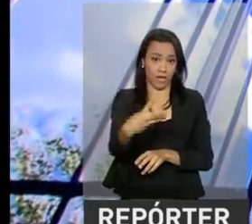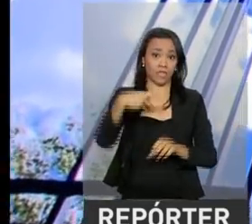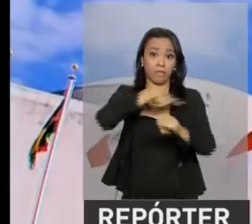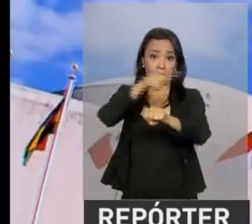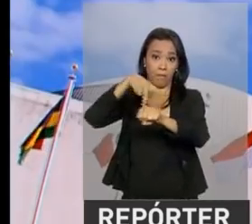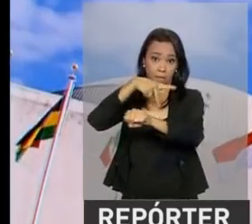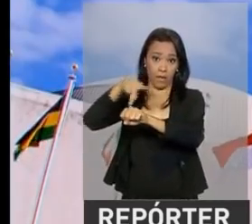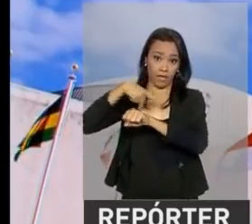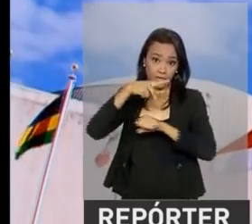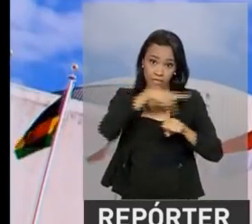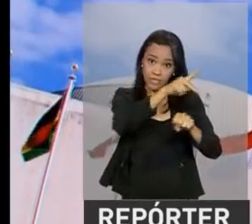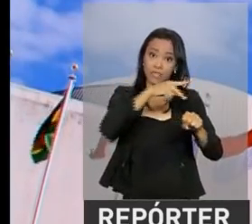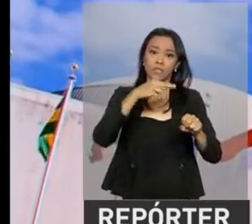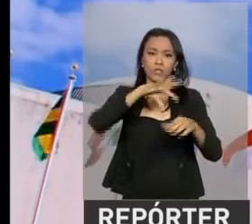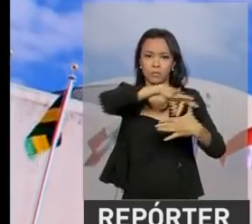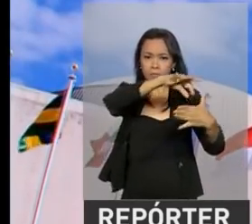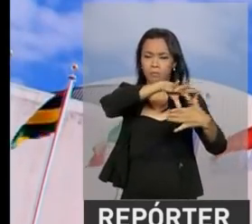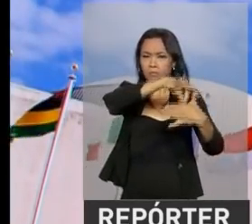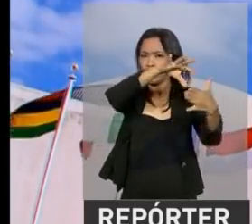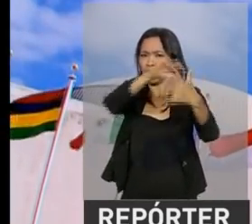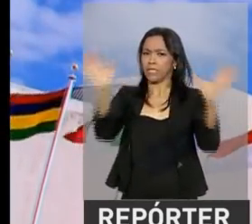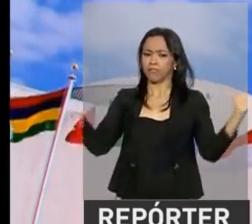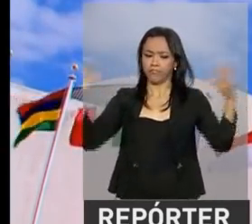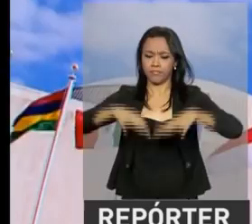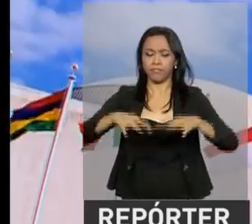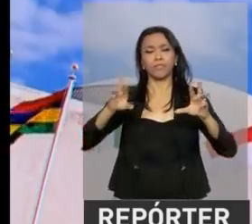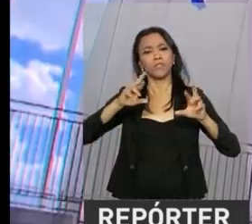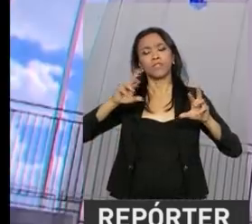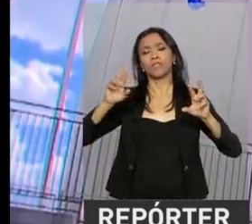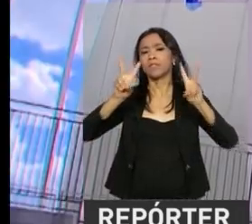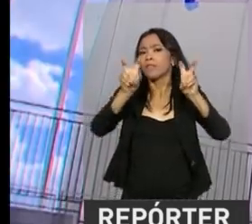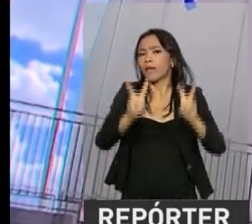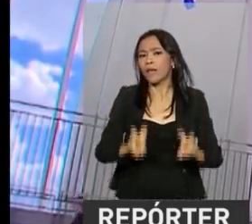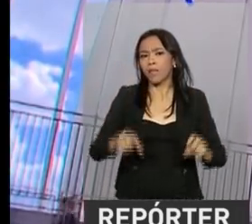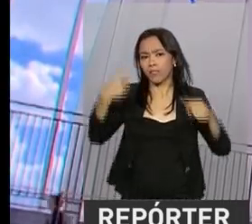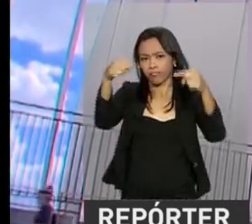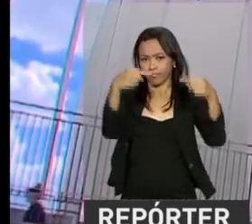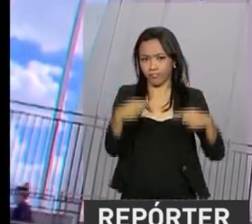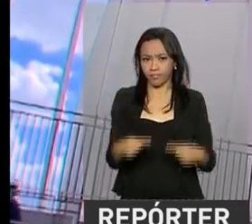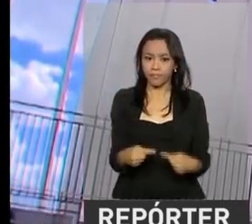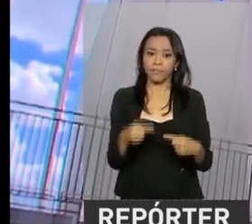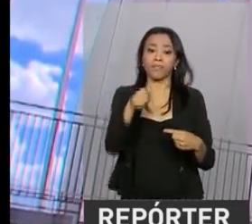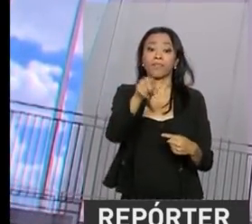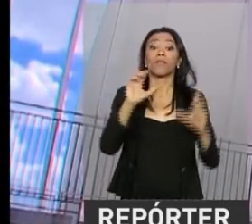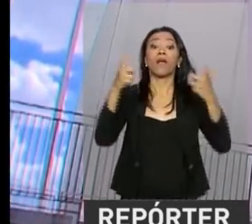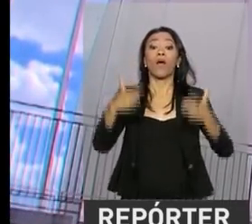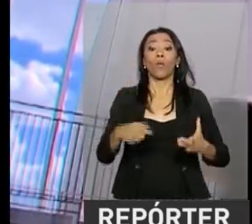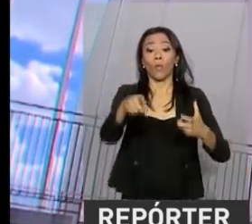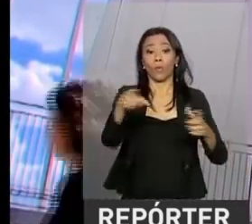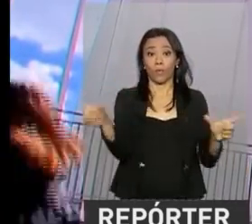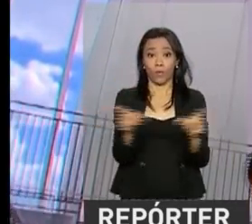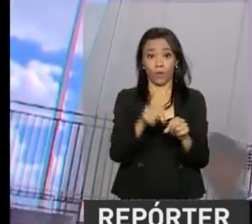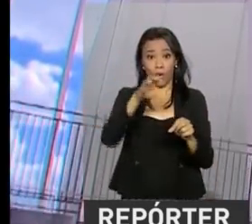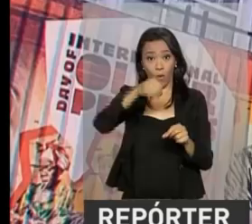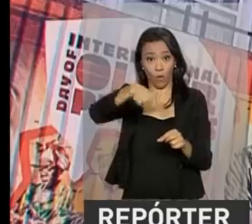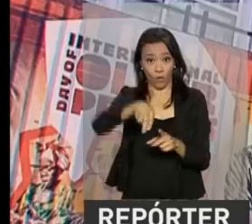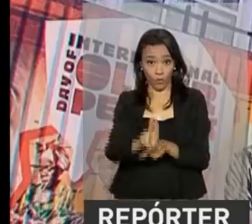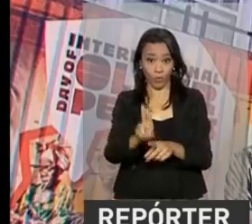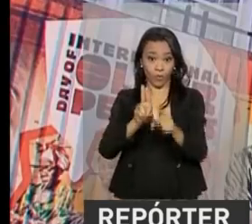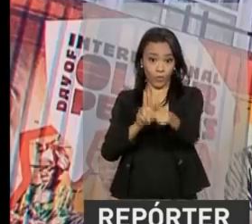da ONU discutem os principais temas da atualidade. Nas imediações do prédio da organização em